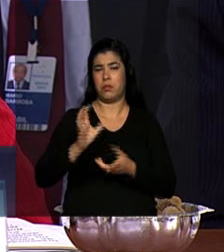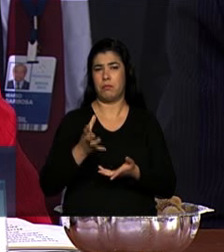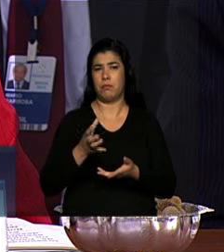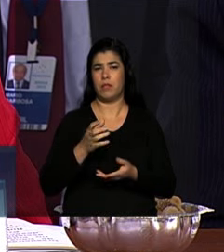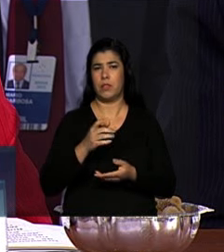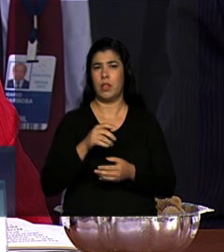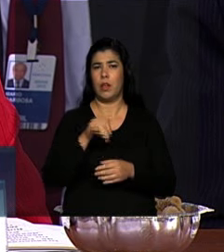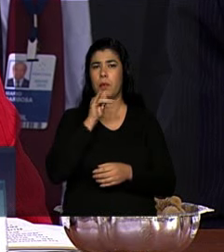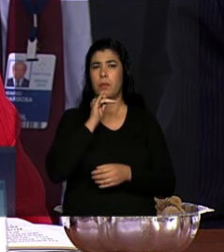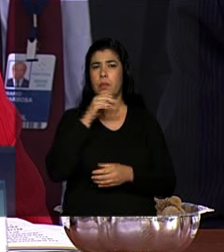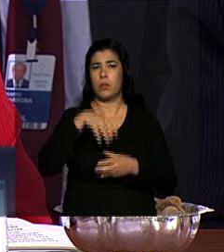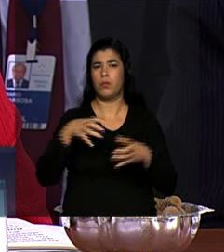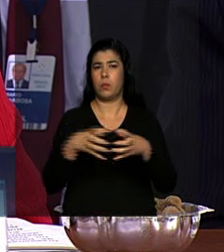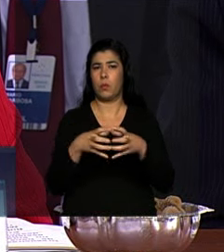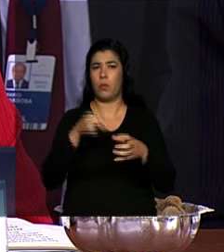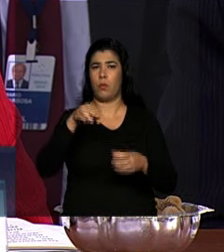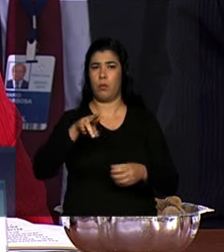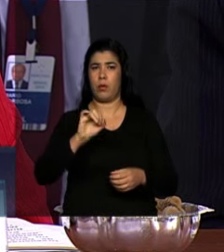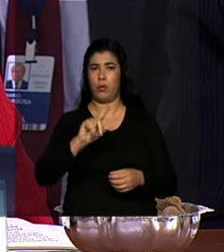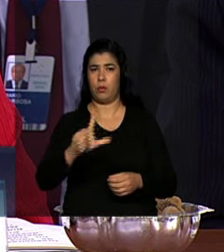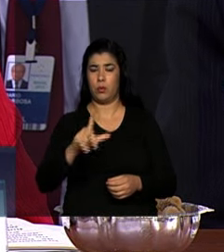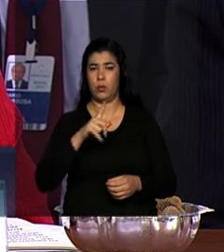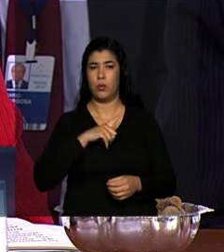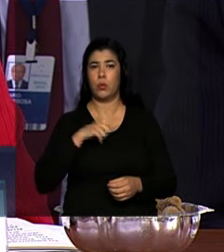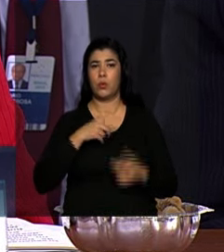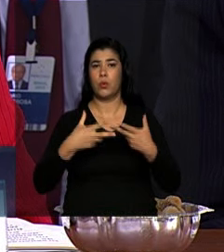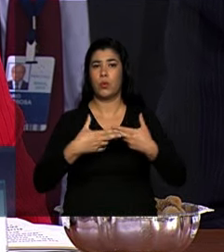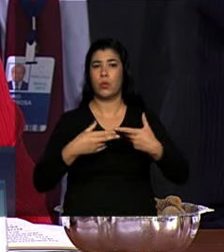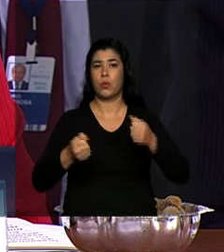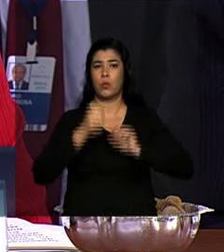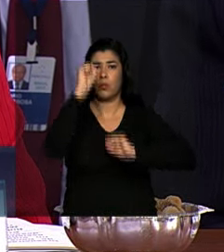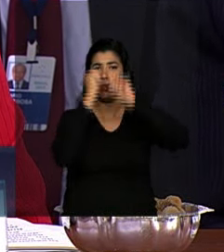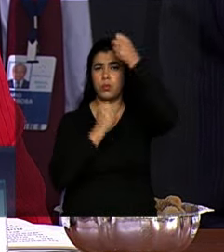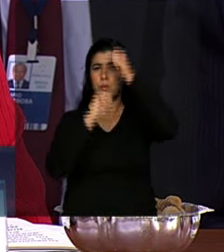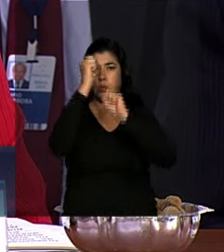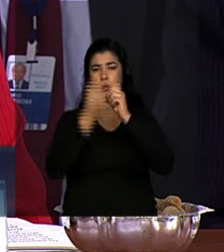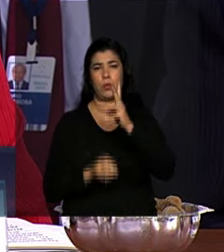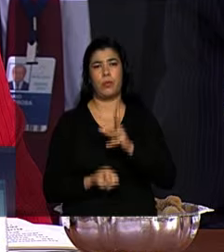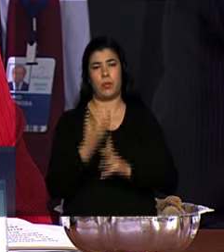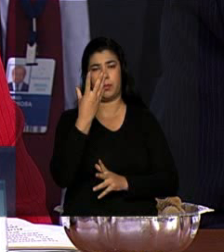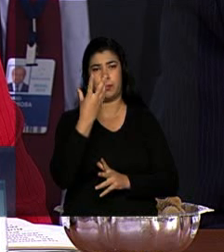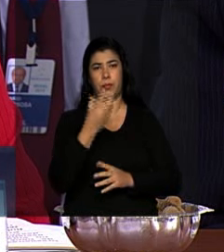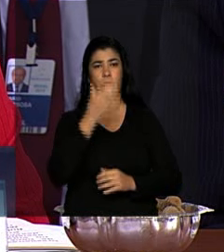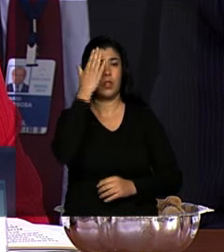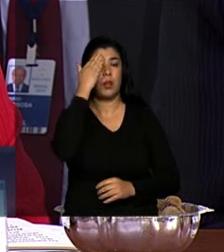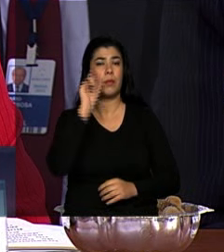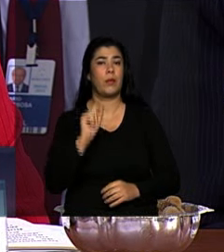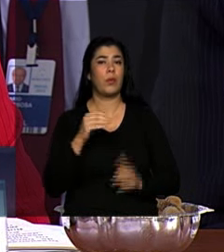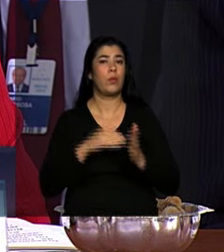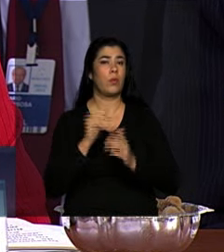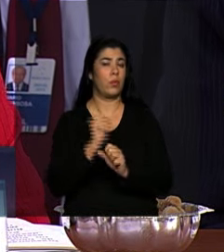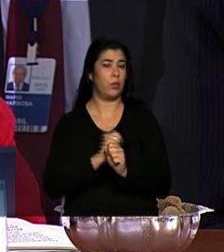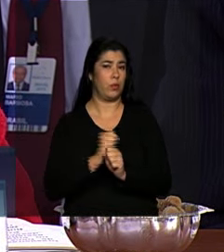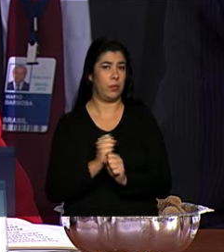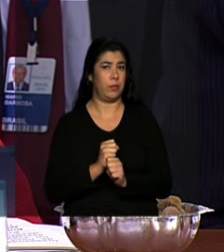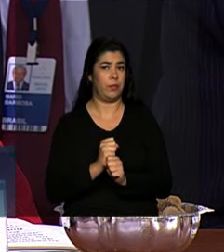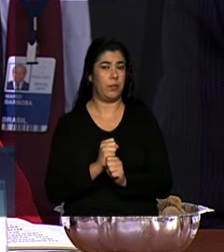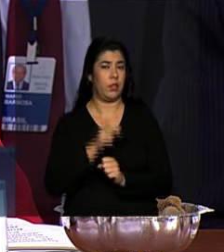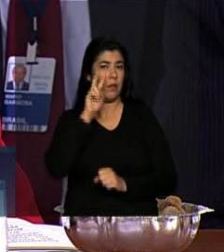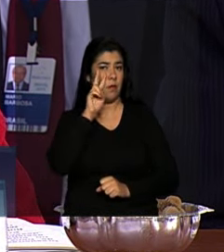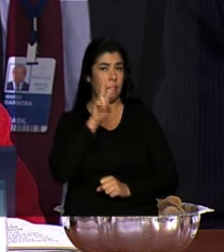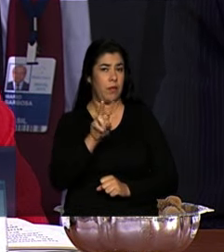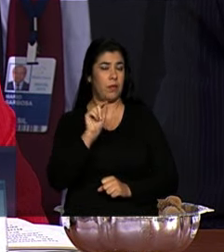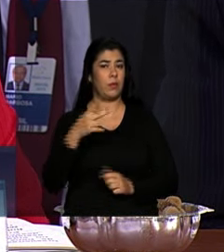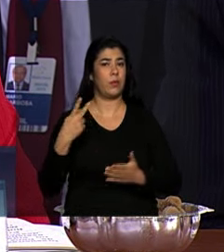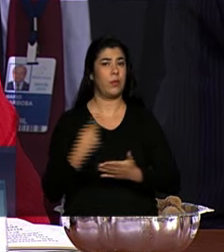exemplo, são de bens industrializados. Sabemos, no entanto, que nos últimos anos